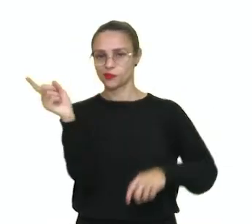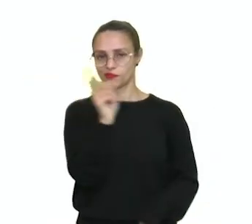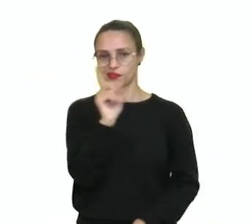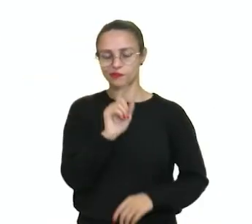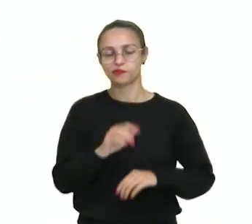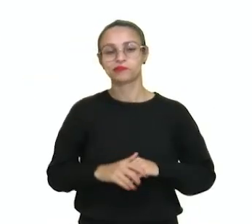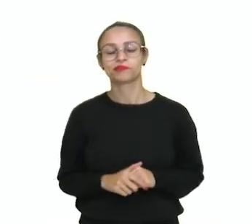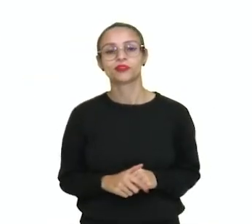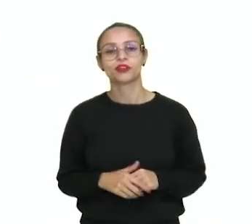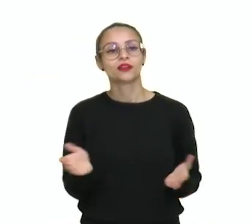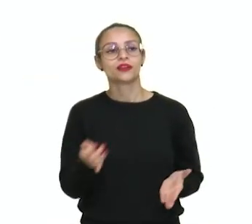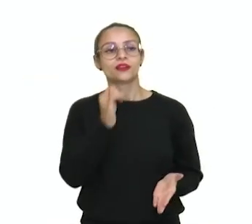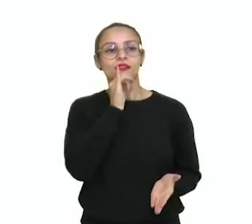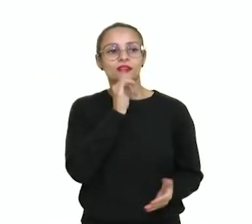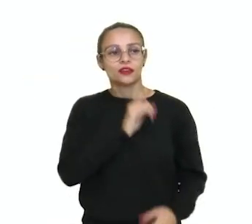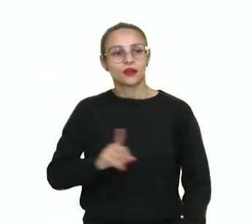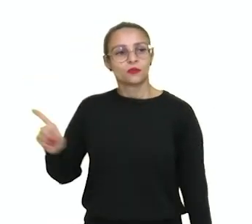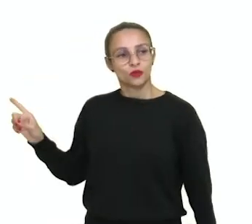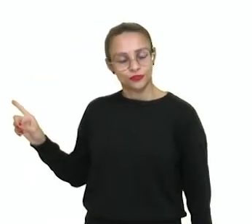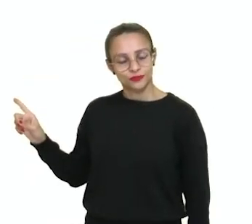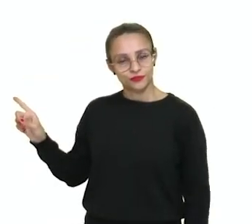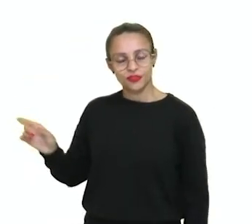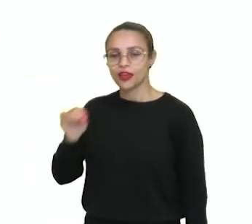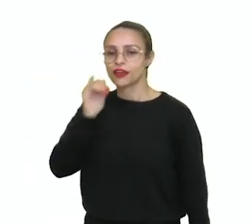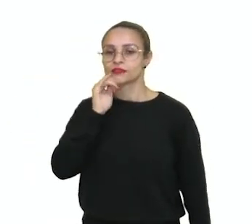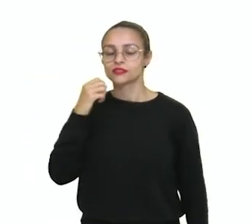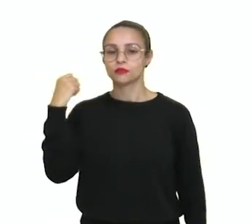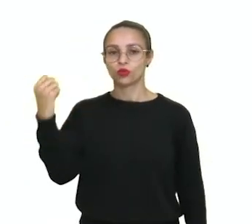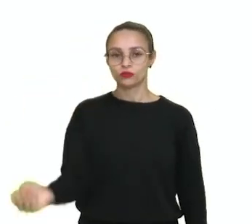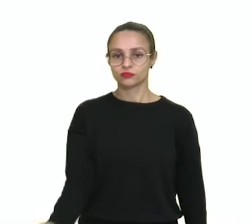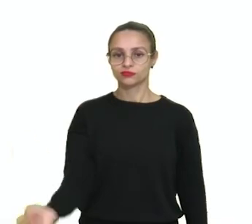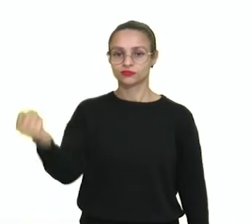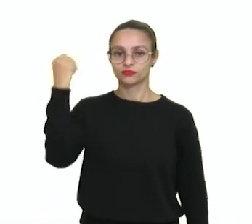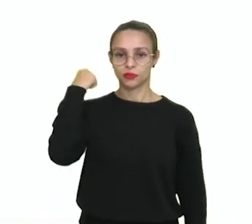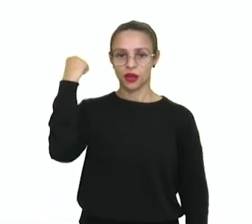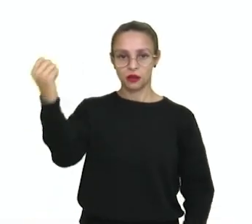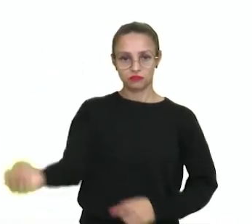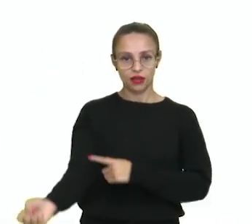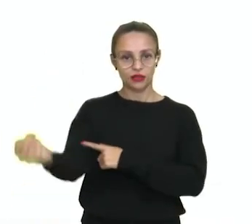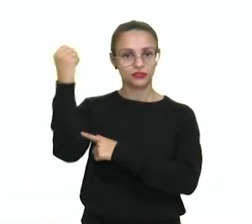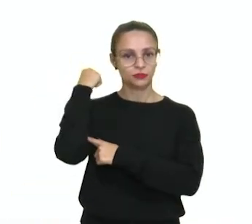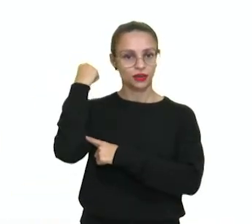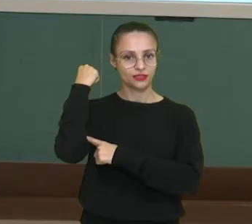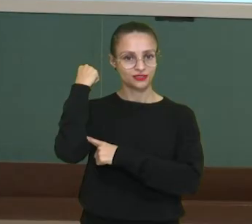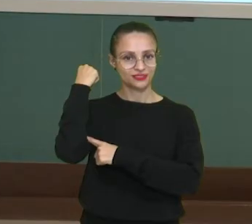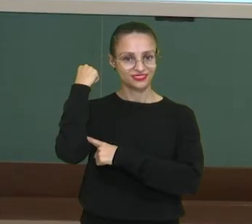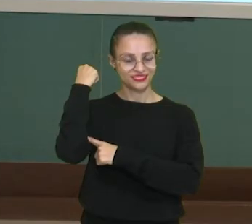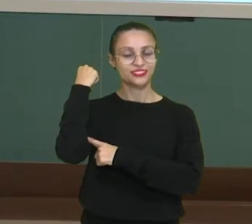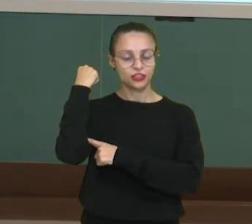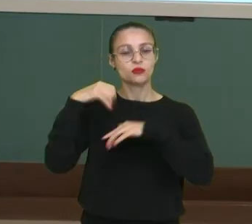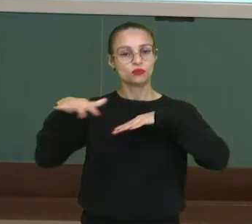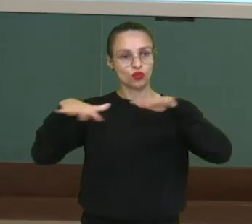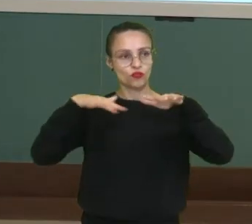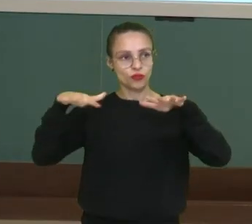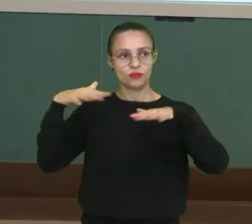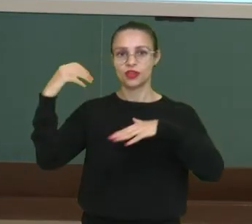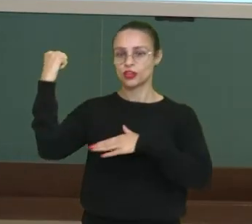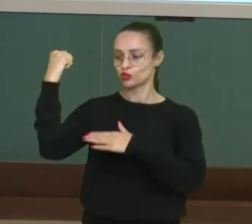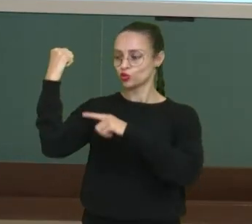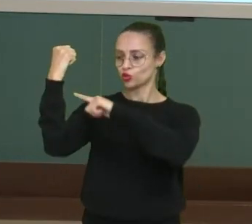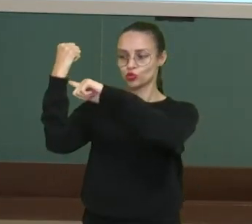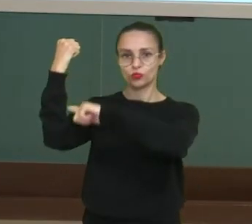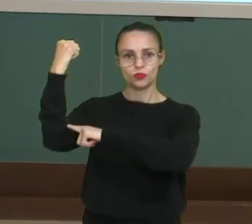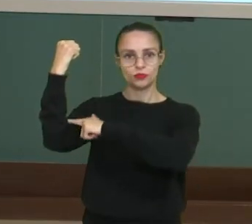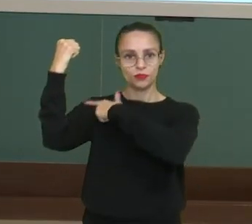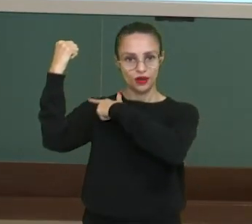conseguimos observar. Olhem os dois exemplos. Aqui nós temos o bíceps e o tríceps, dois músculos que ficam no nosso